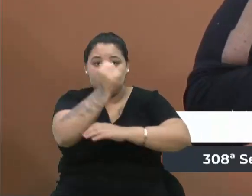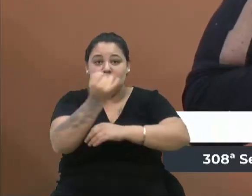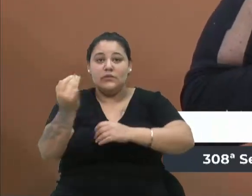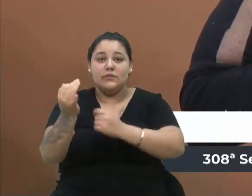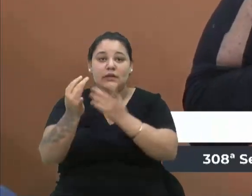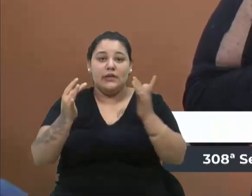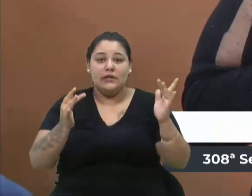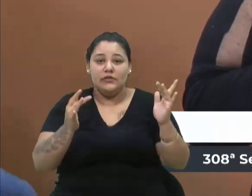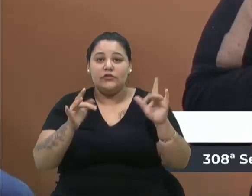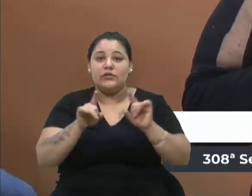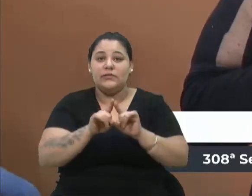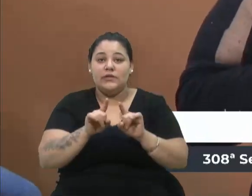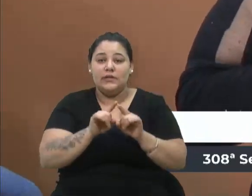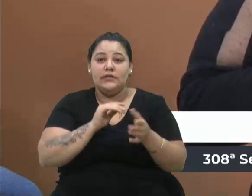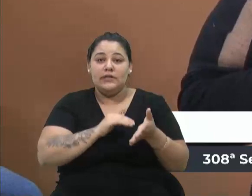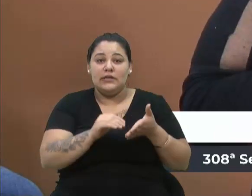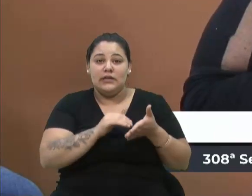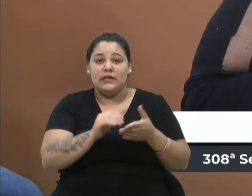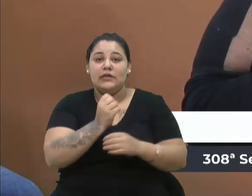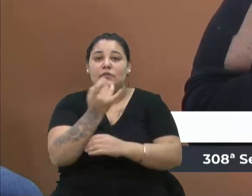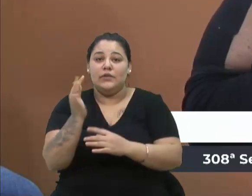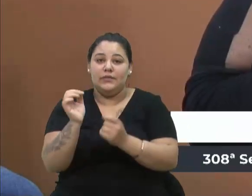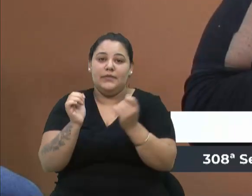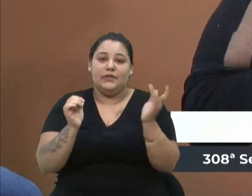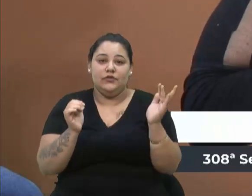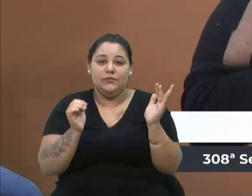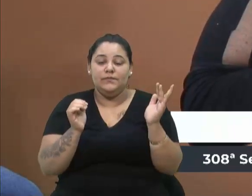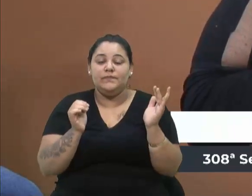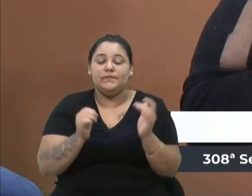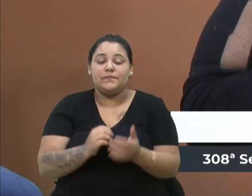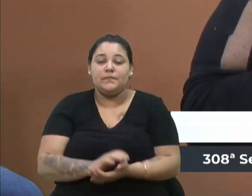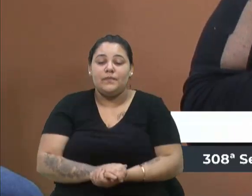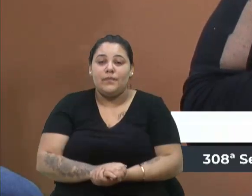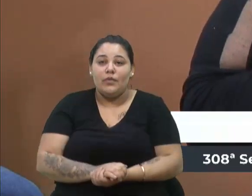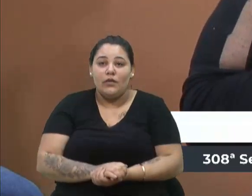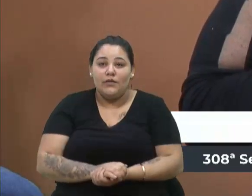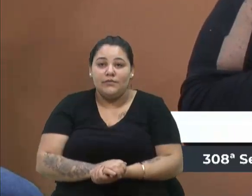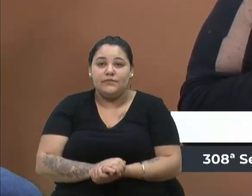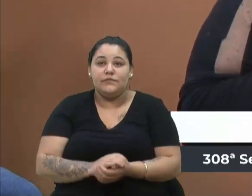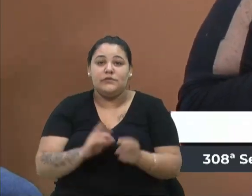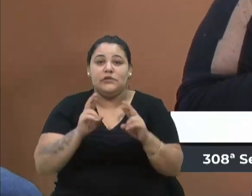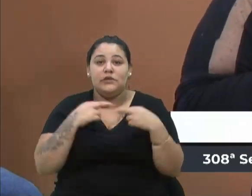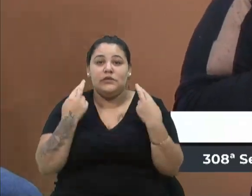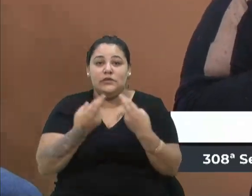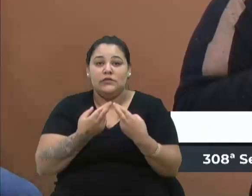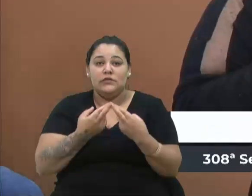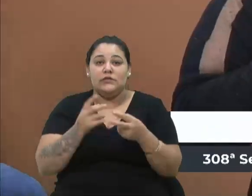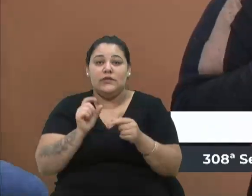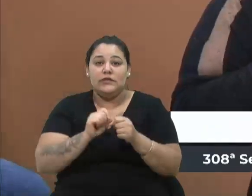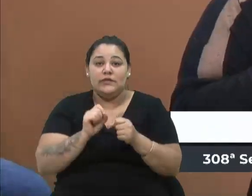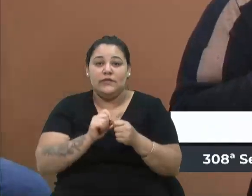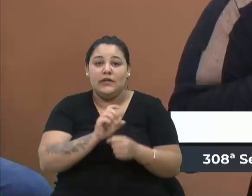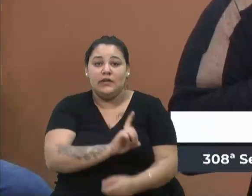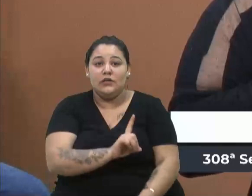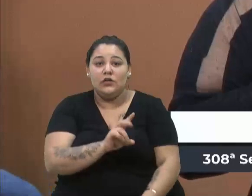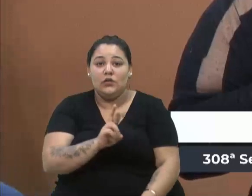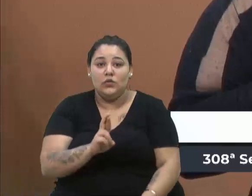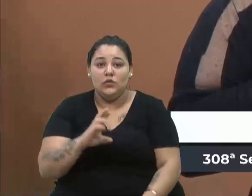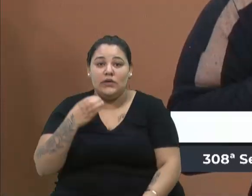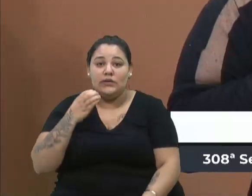ambiente da secretaria do meio ambiente a mediação será feita pela Doutora em